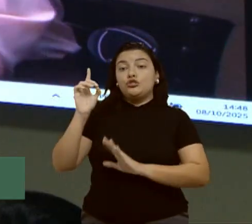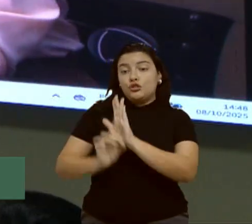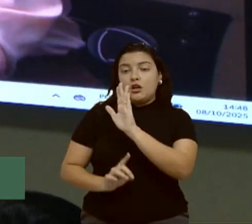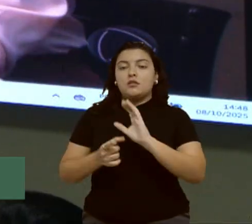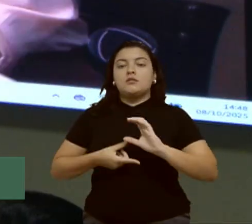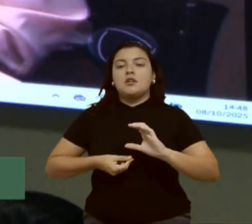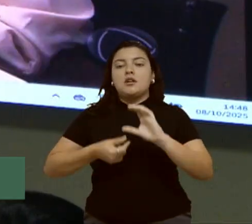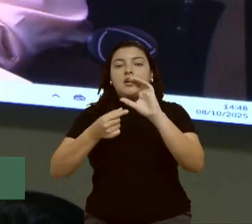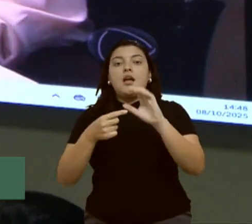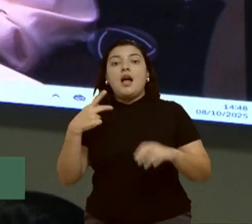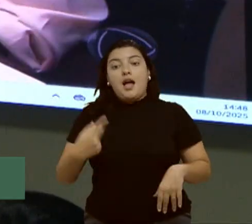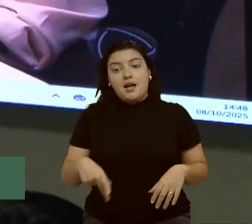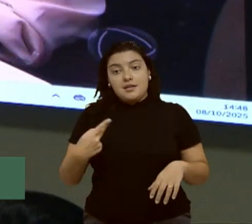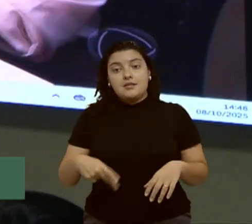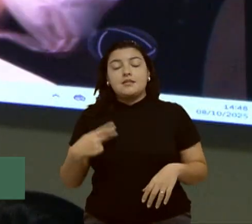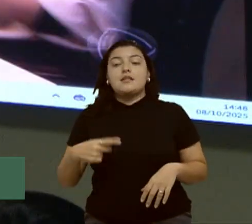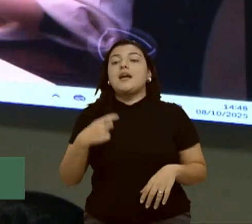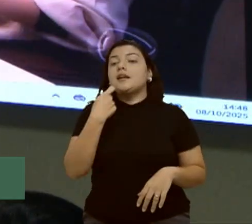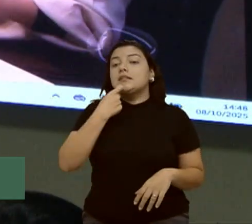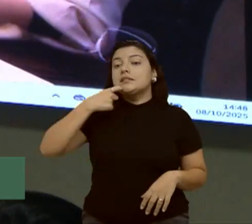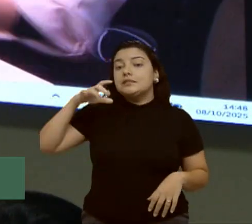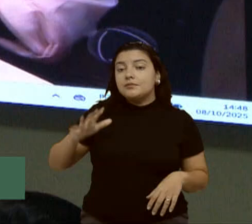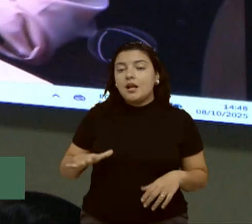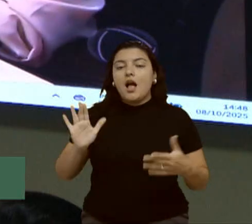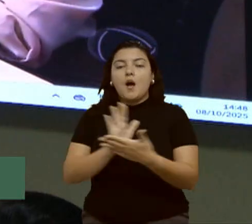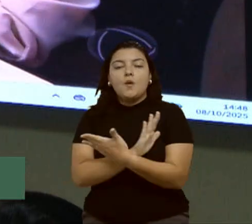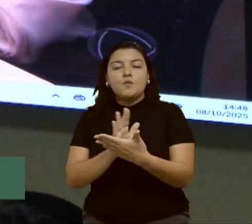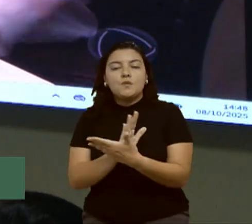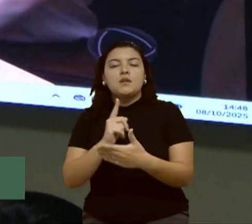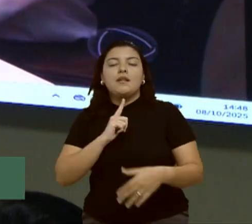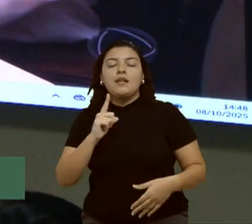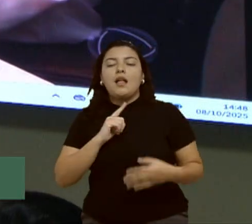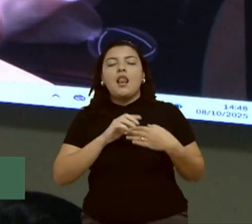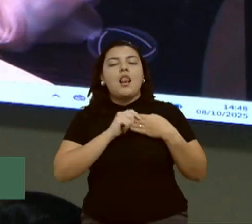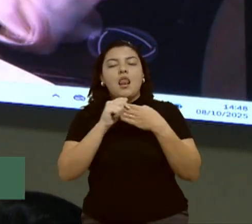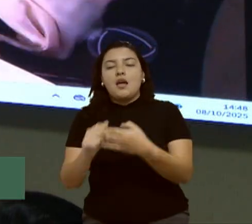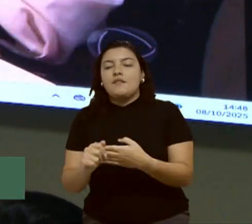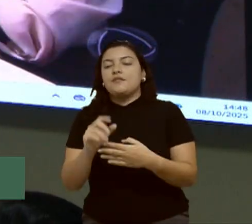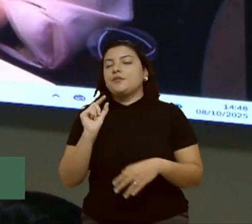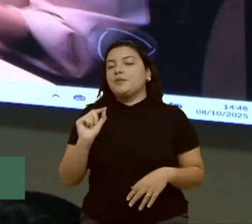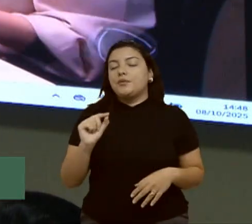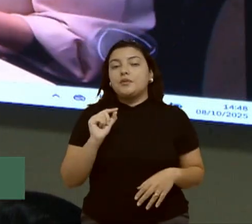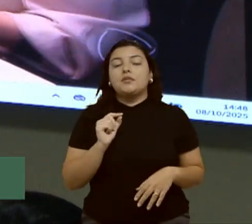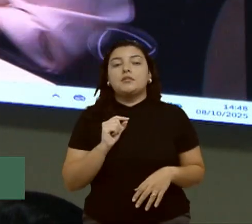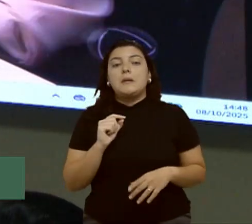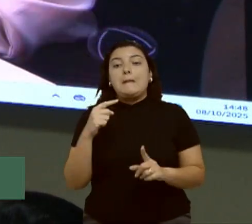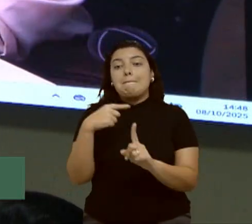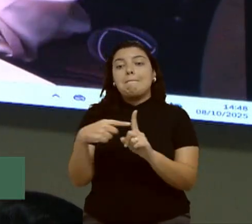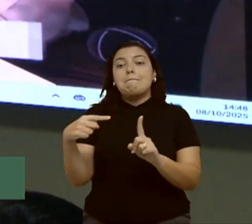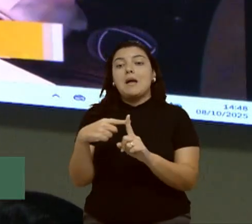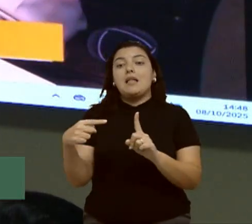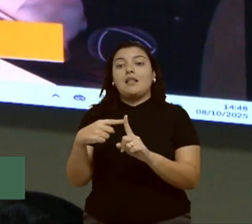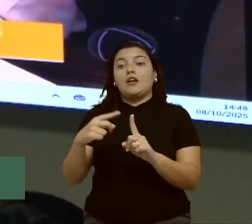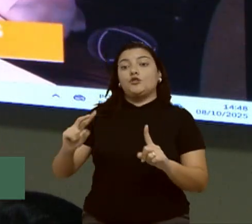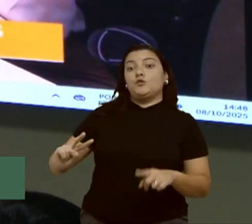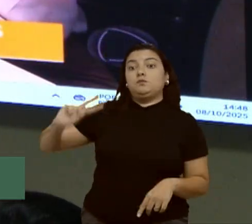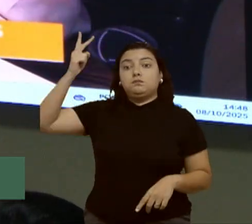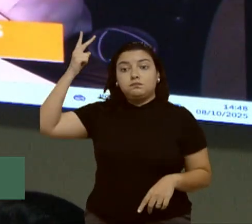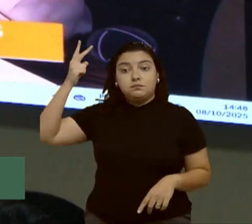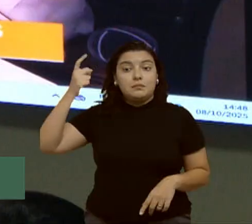acaba então que na Black Friday muitos consumidores acabam levando aquele dito a metade pelo dobro do